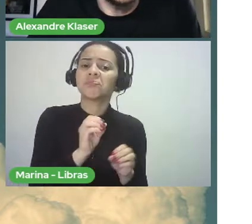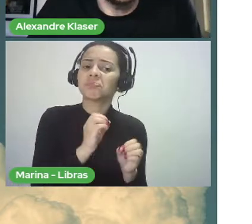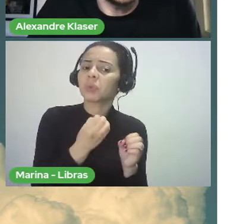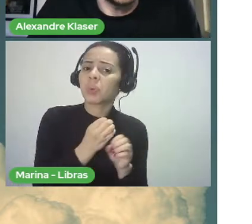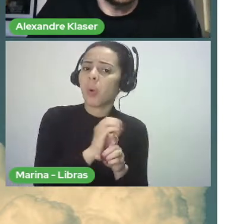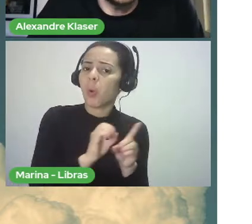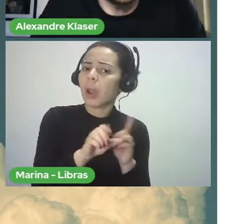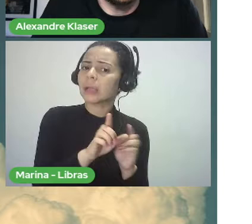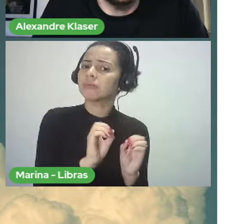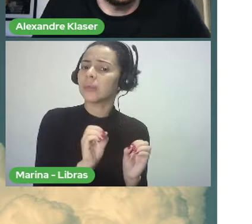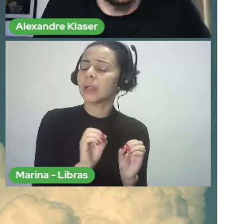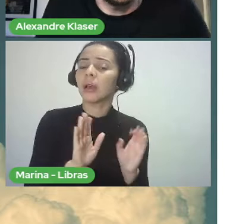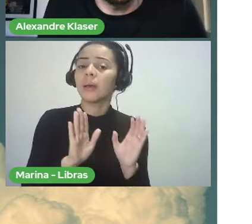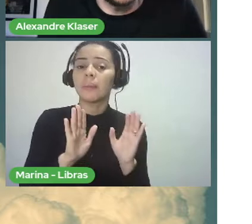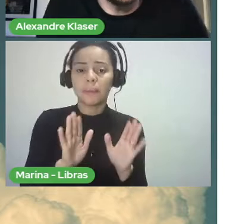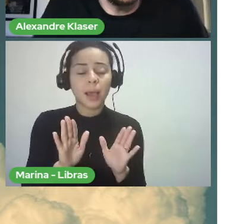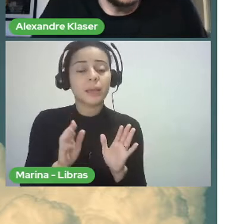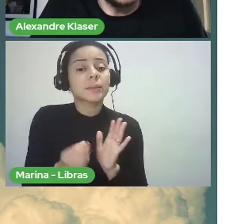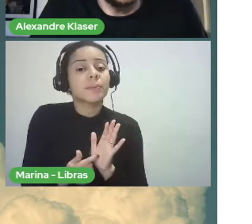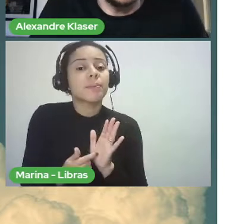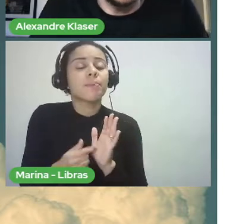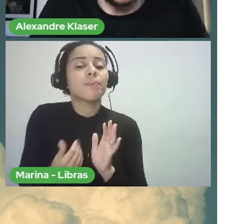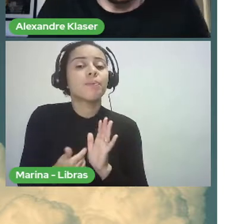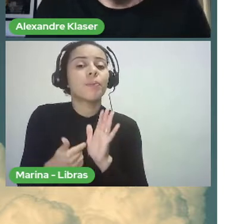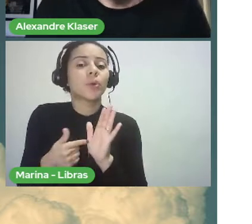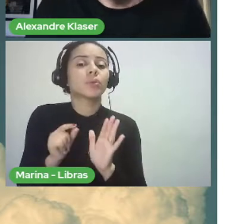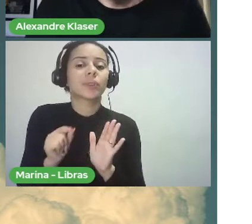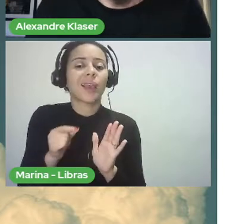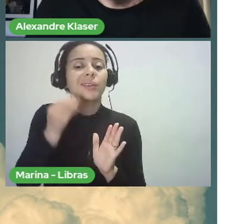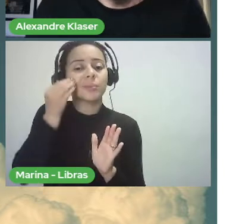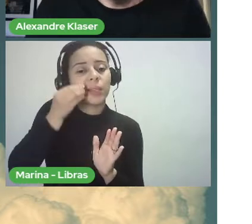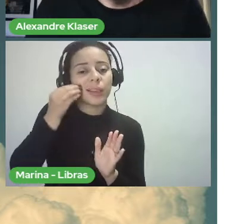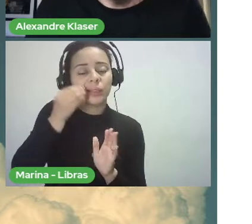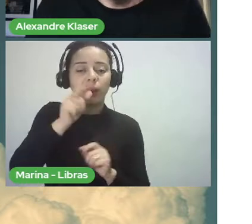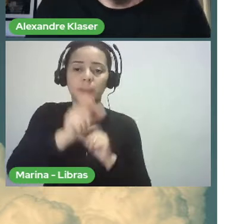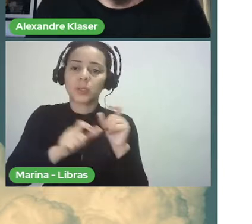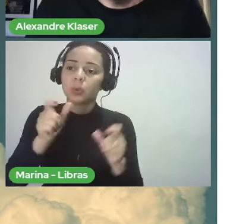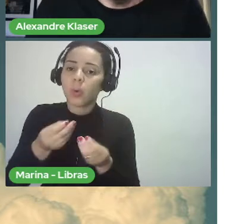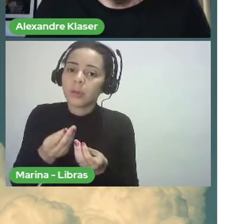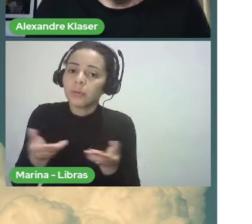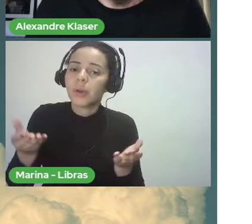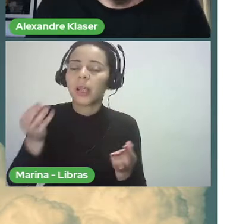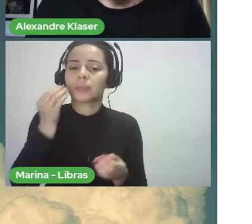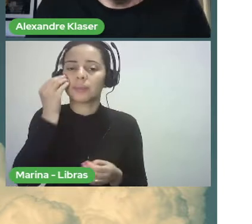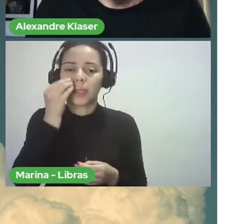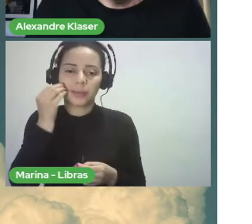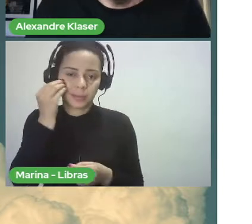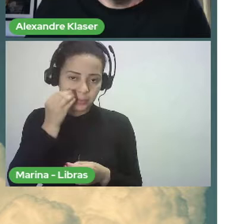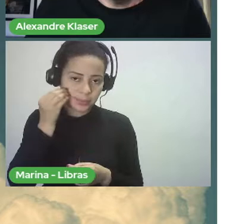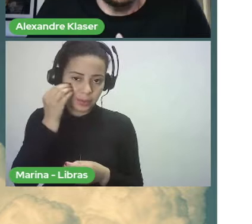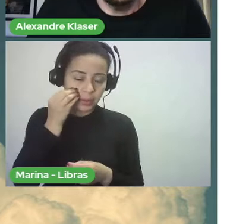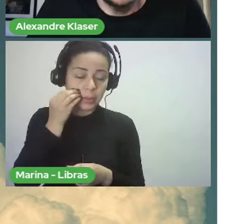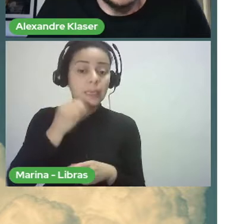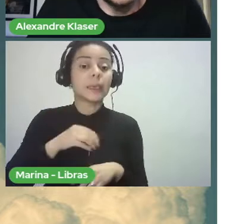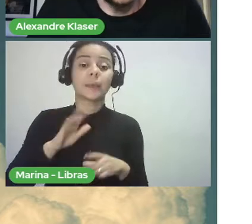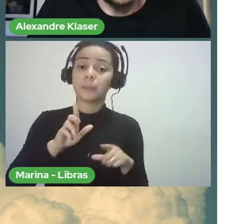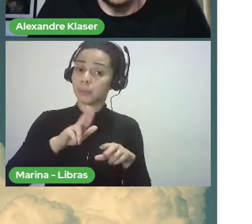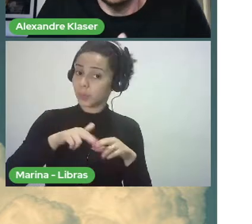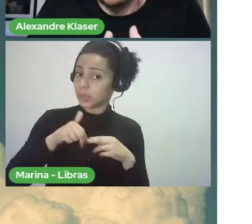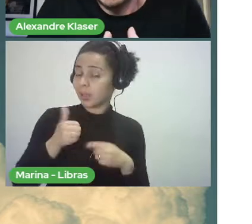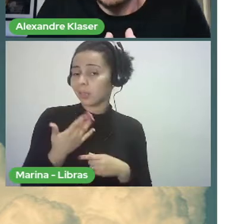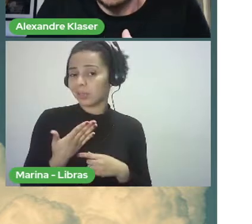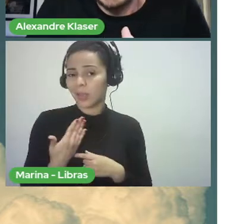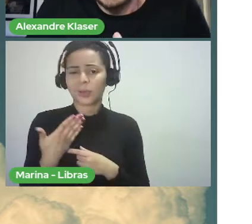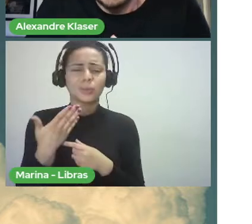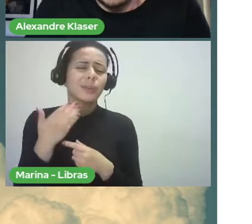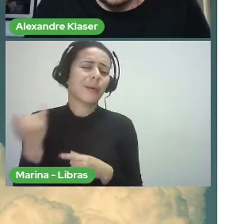basicamente é tornar essa experiência mais fluida, e a tecnologia, obviamente, passa é central nisso.